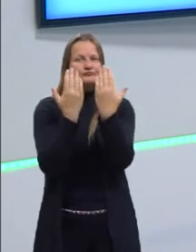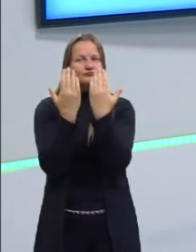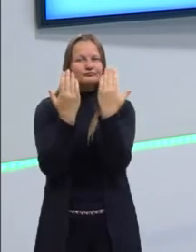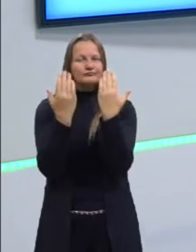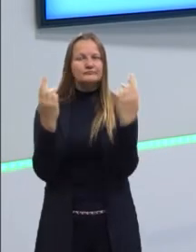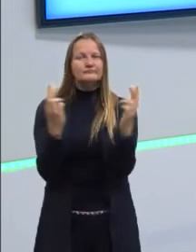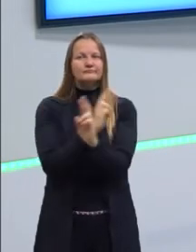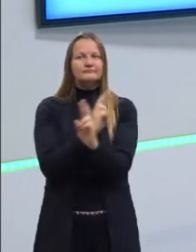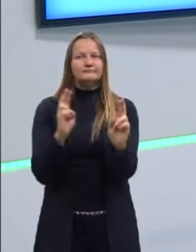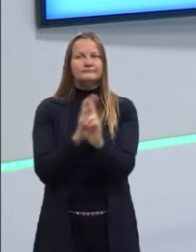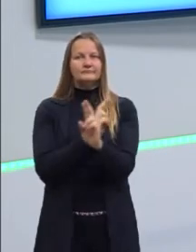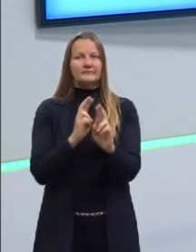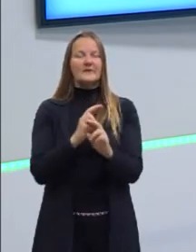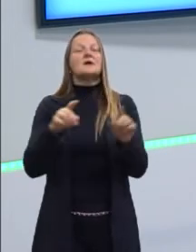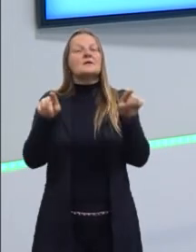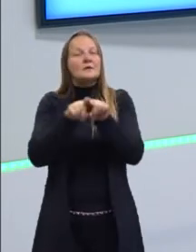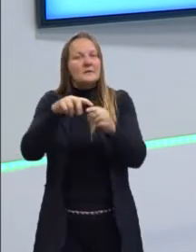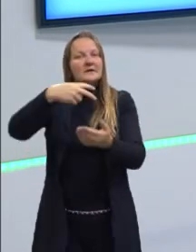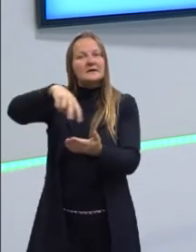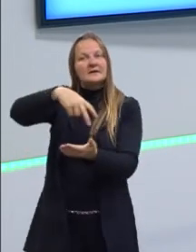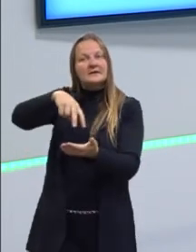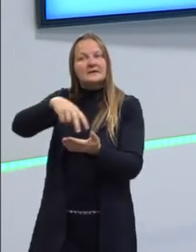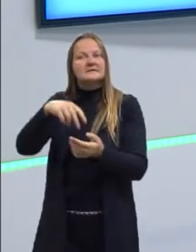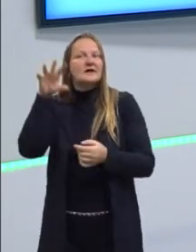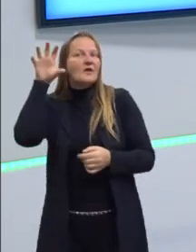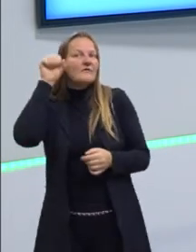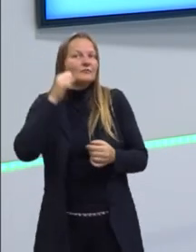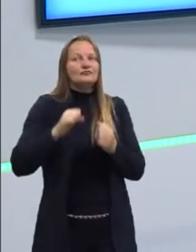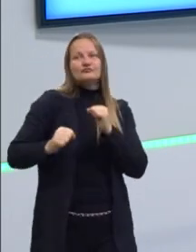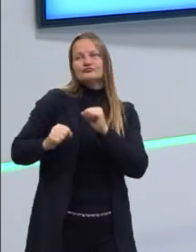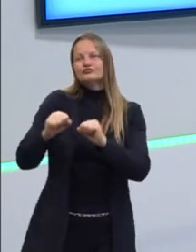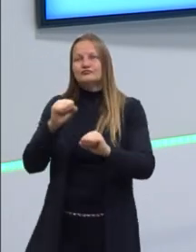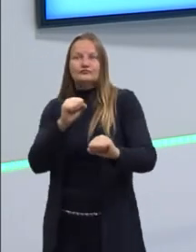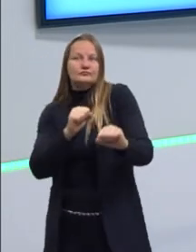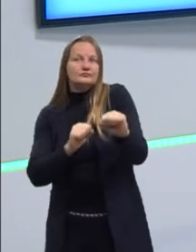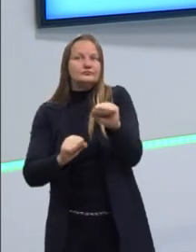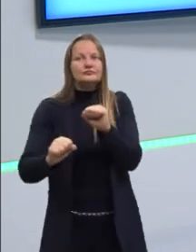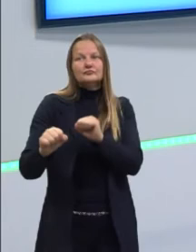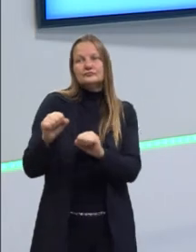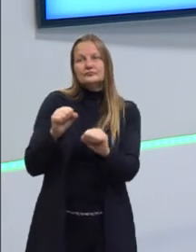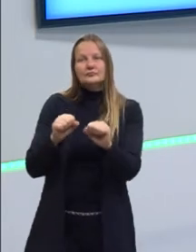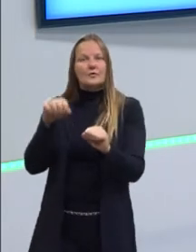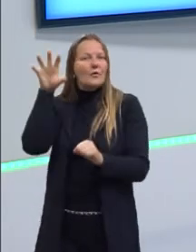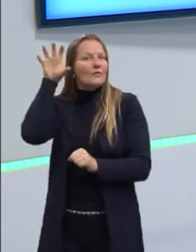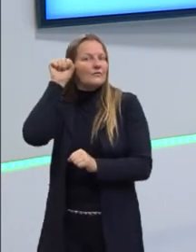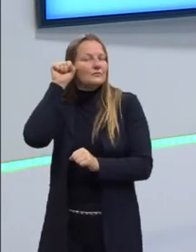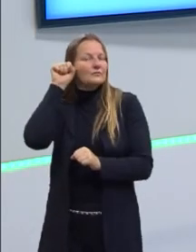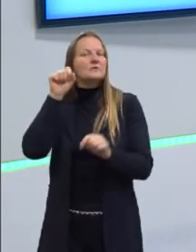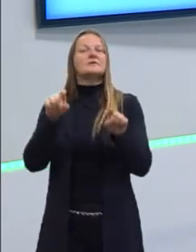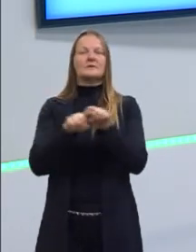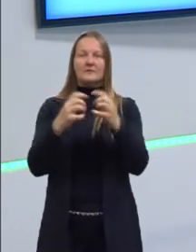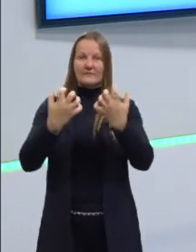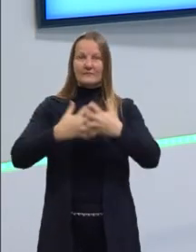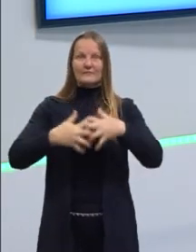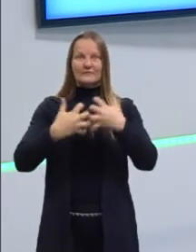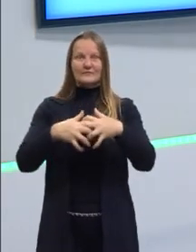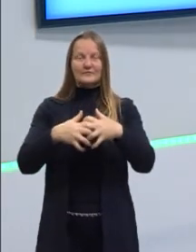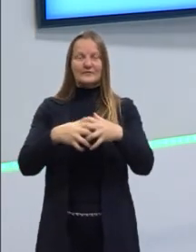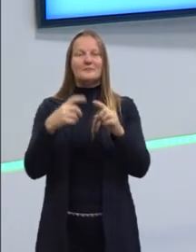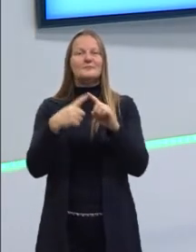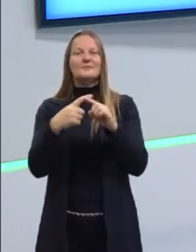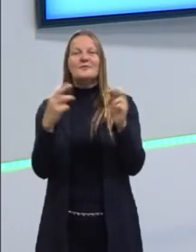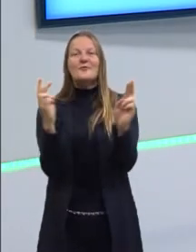comparação assim como dançar ouvindo música também são dois elementos ali que funcionam quando a gente